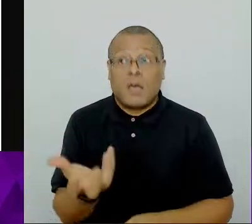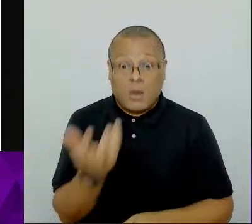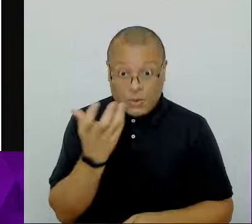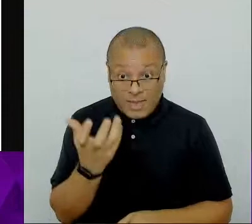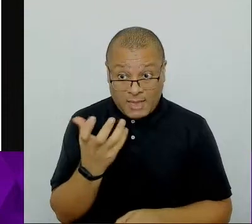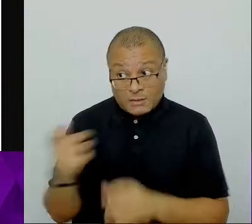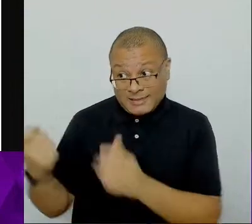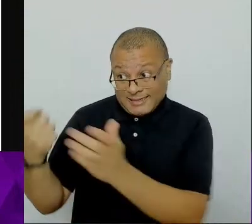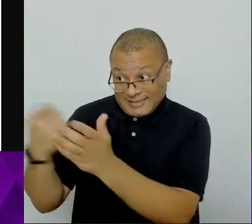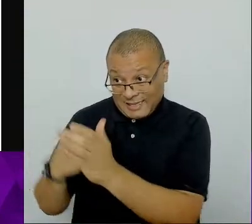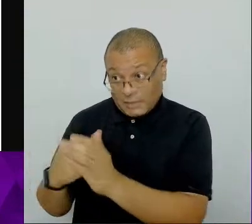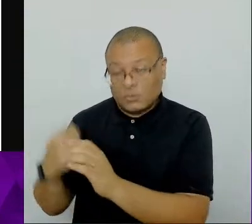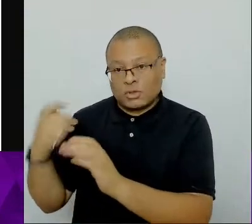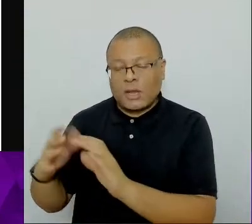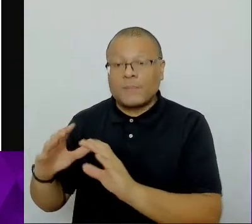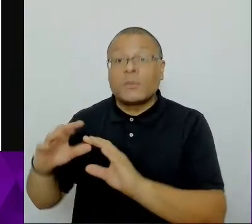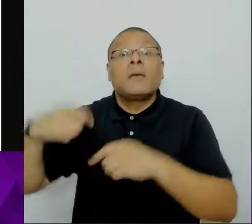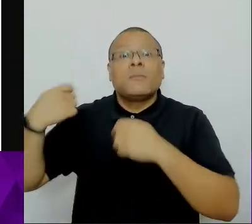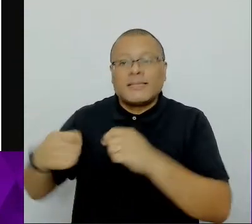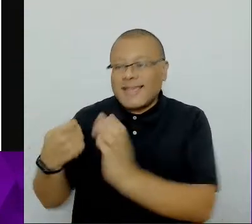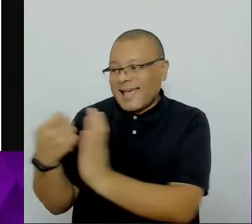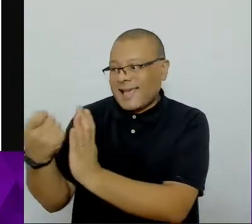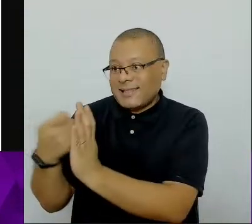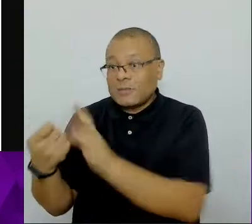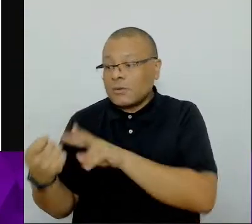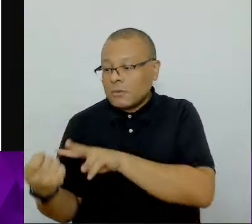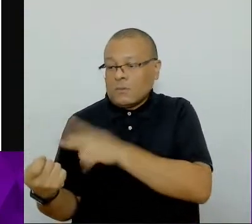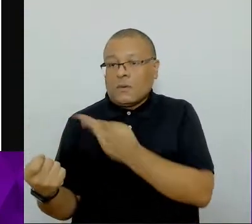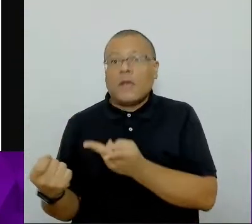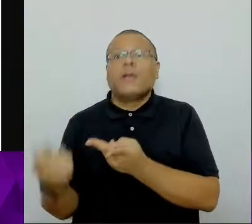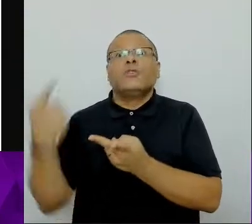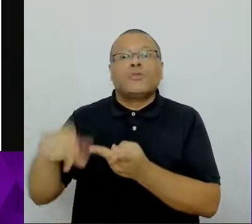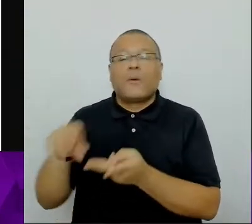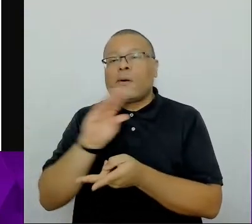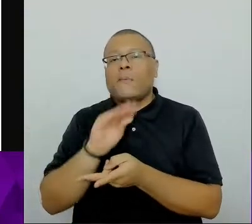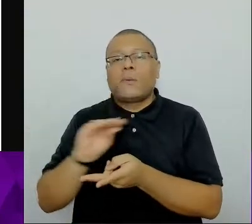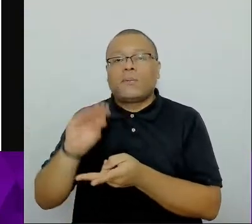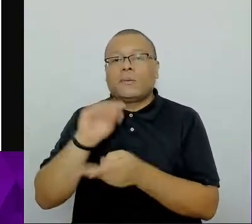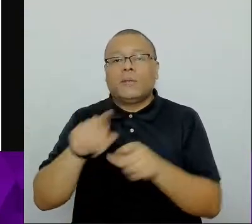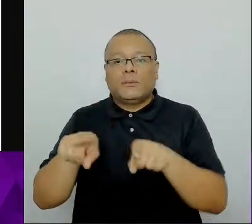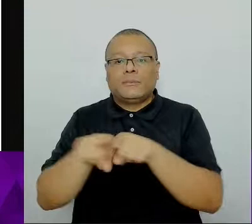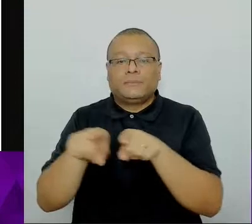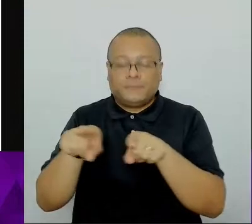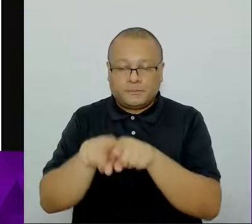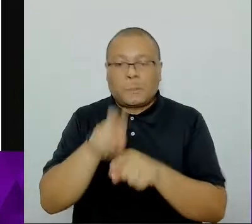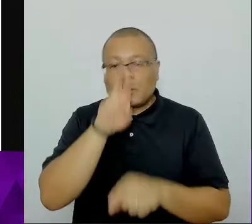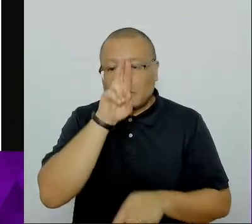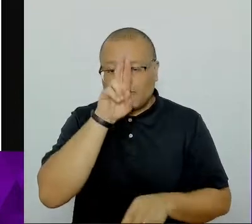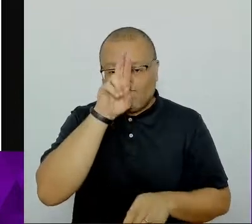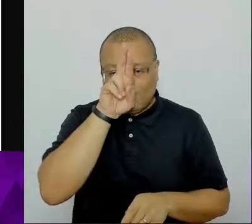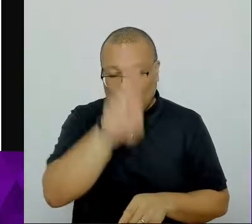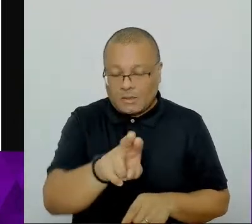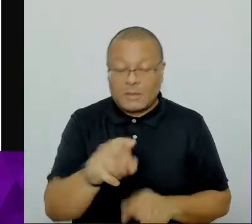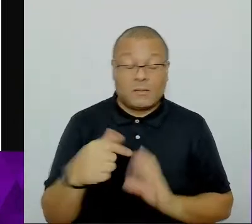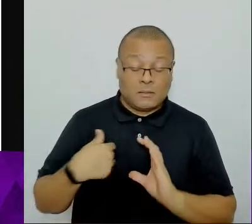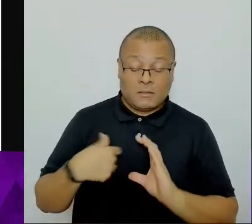eu preciso sintetizar a voz que vai responder para o usuário. Então, eu preciso fazer